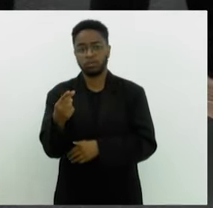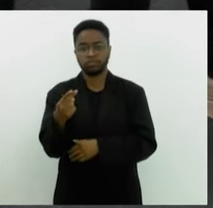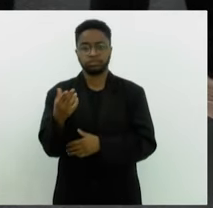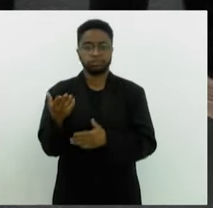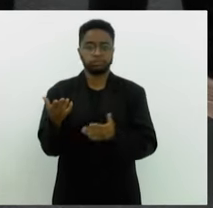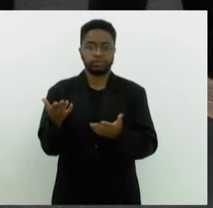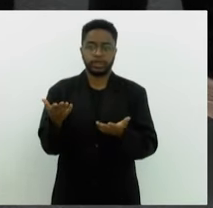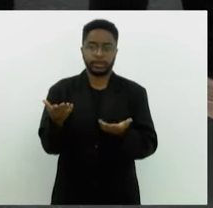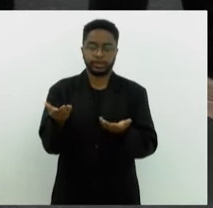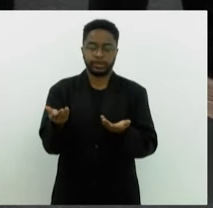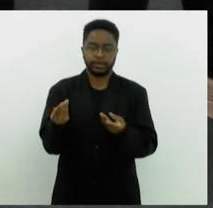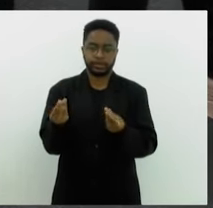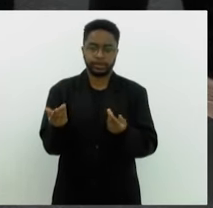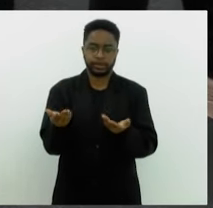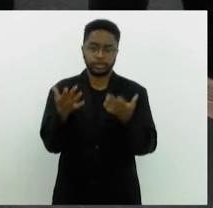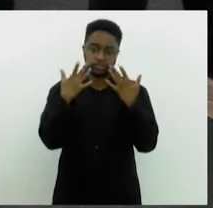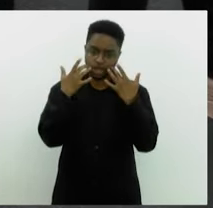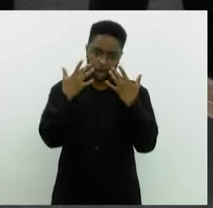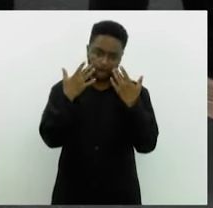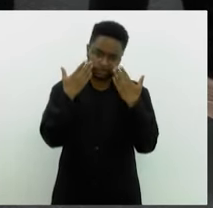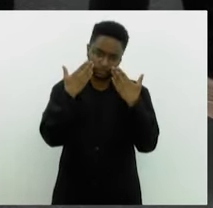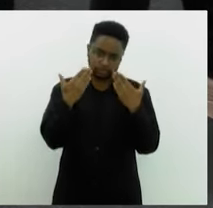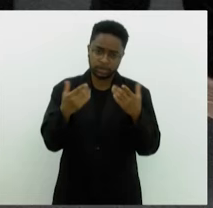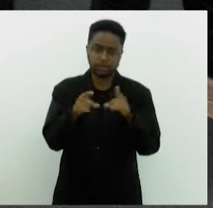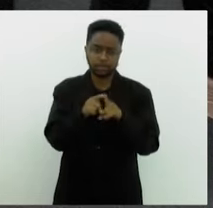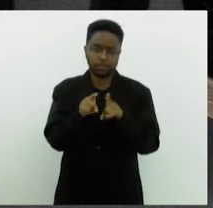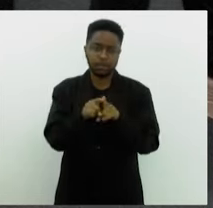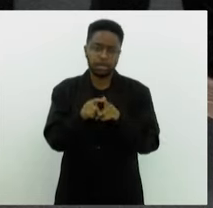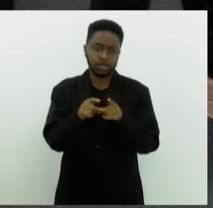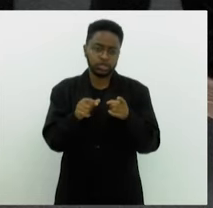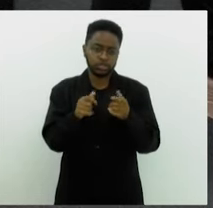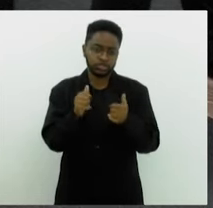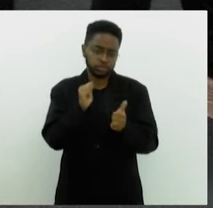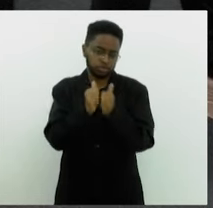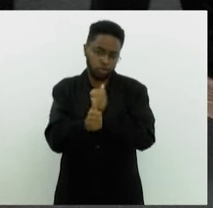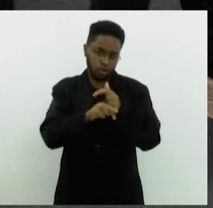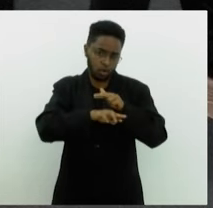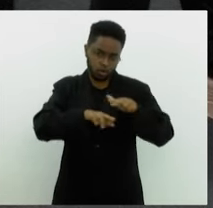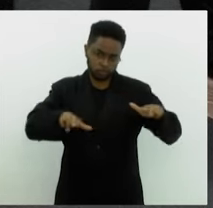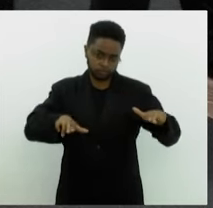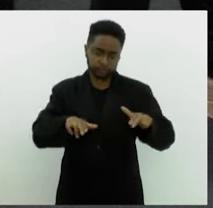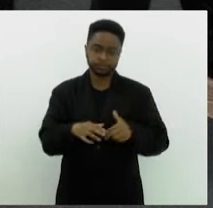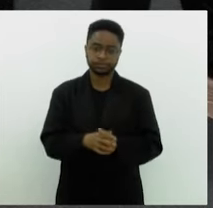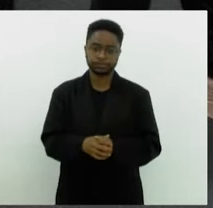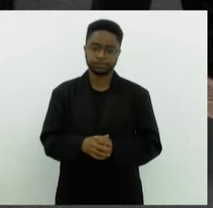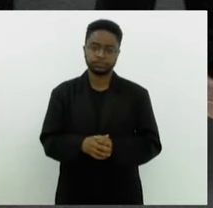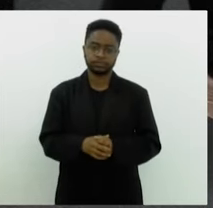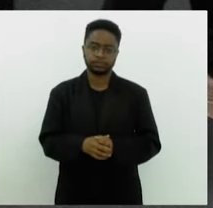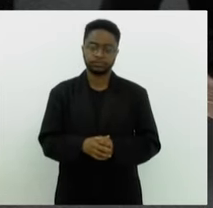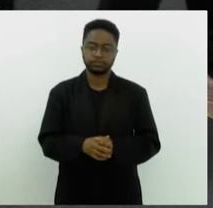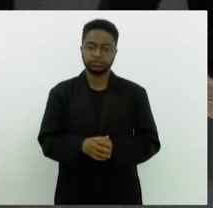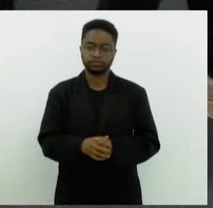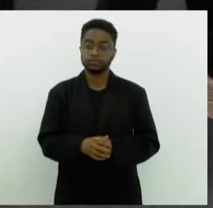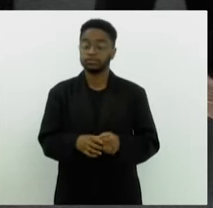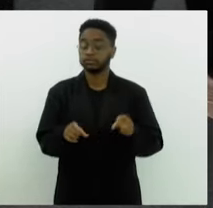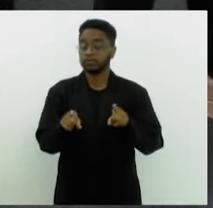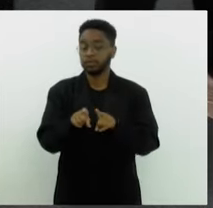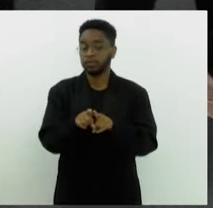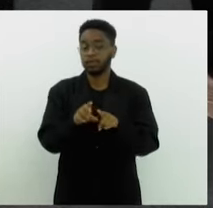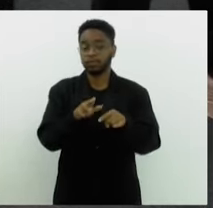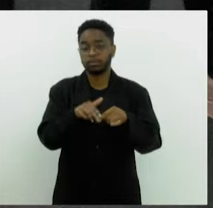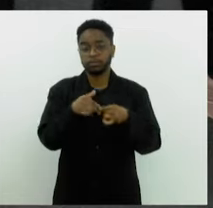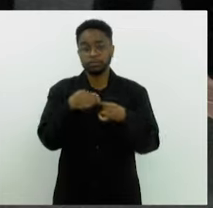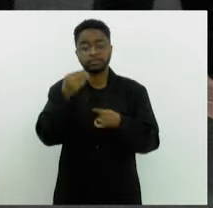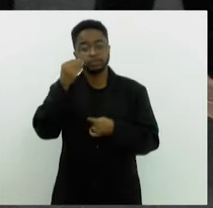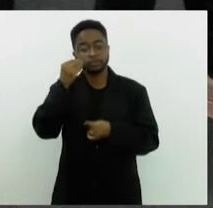espetáculos teatrais, mas também jogos esportivos, até por uma questão de garantir os